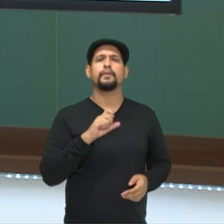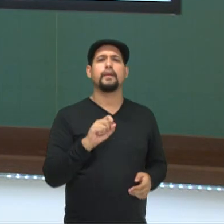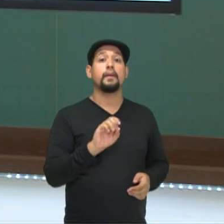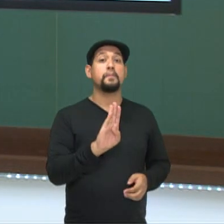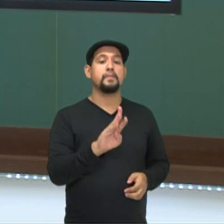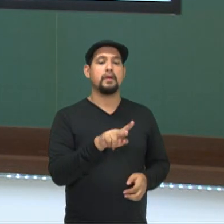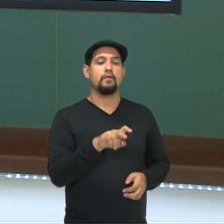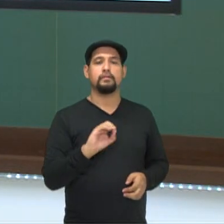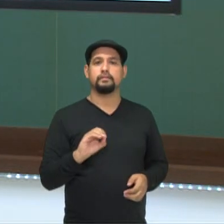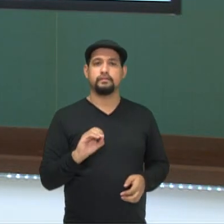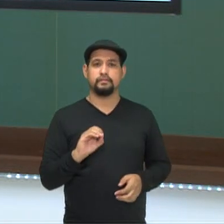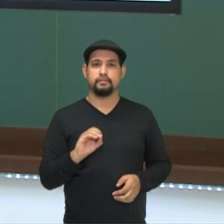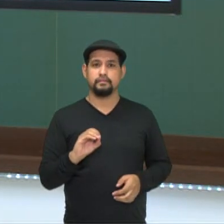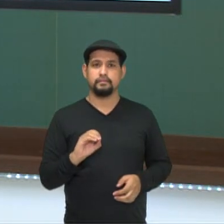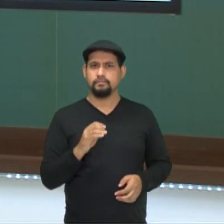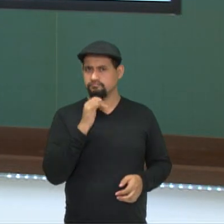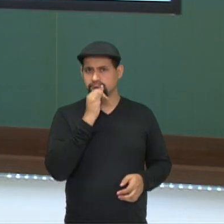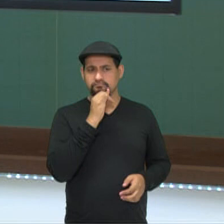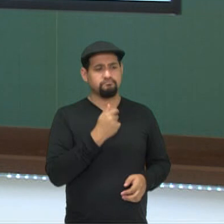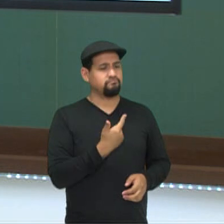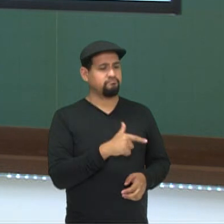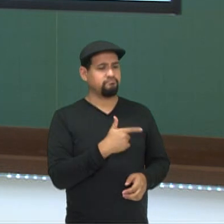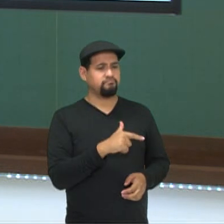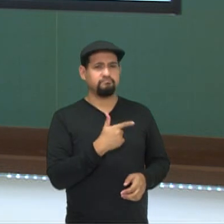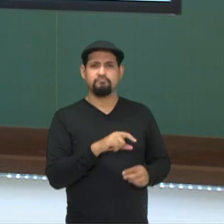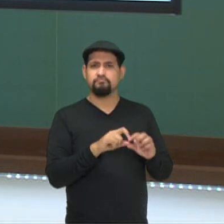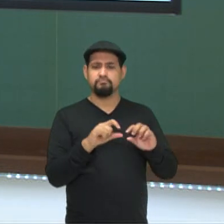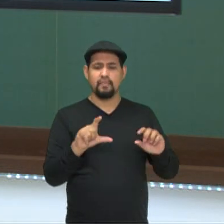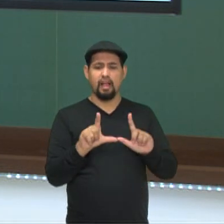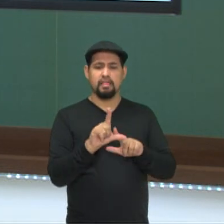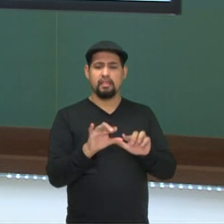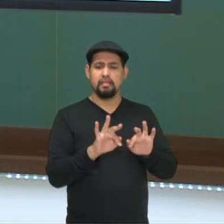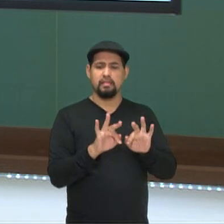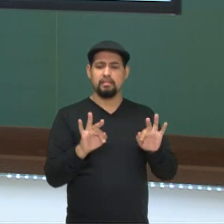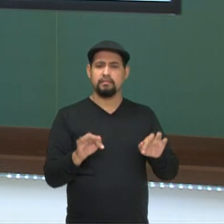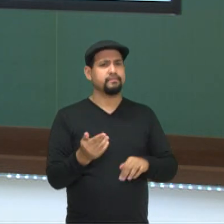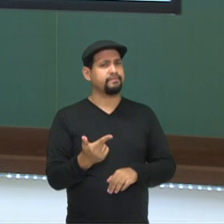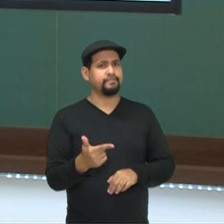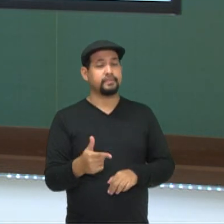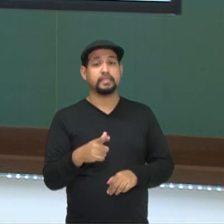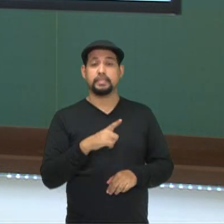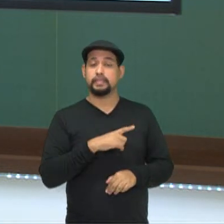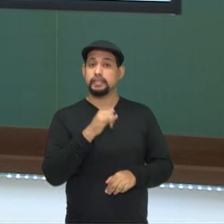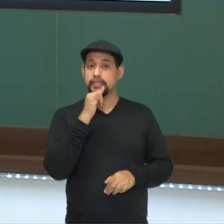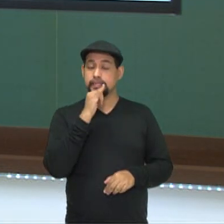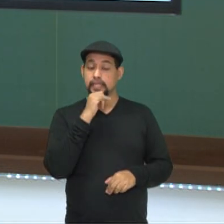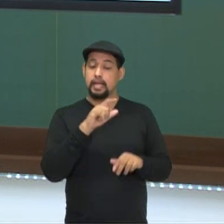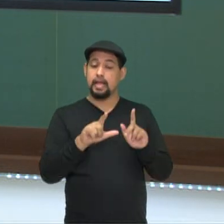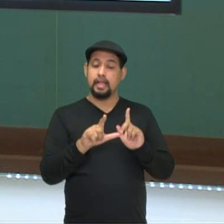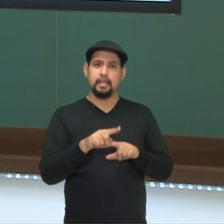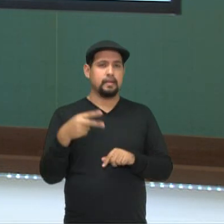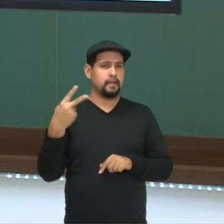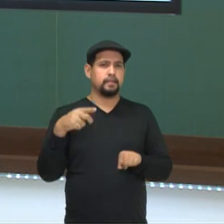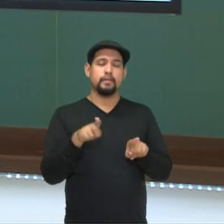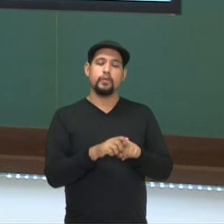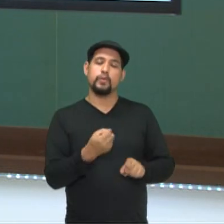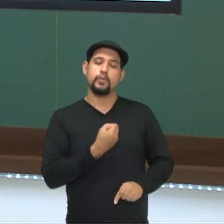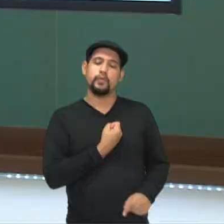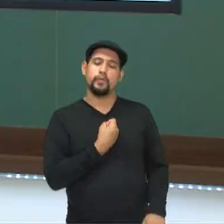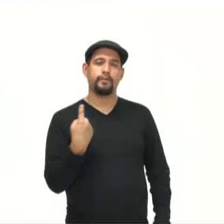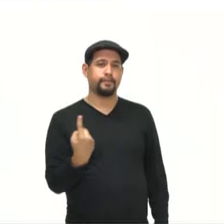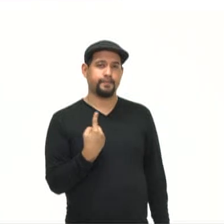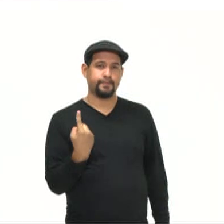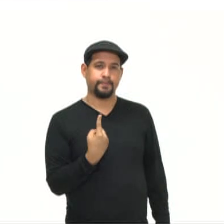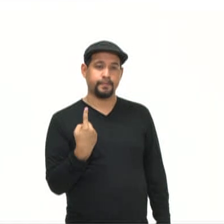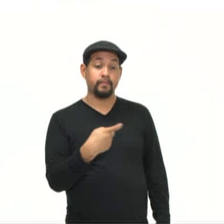Meio tenho B = 0 ou seja não tem o termo com a letra simples eu tenho termo com a letra o quadrado e o número sozinho